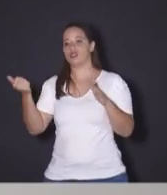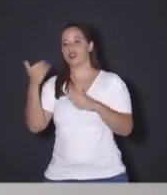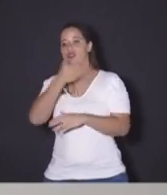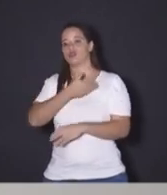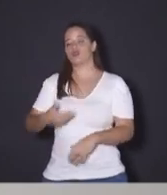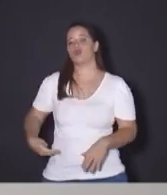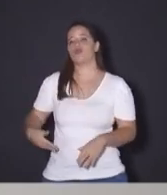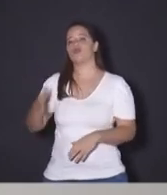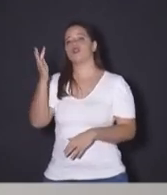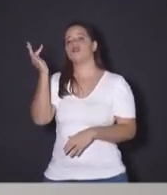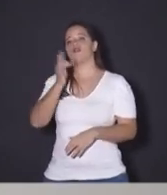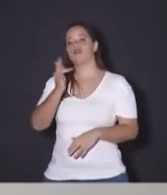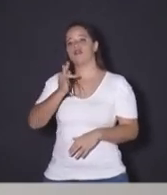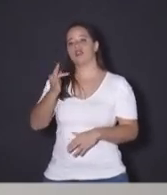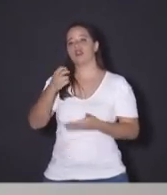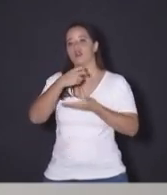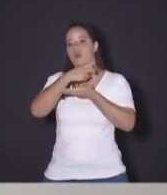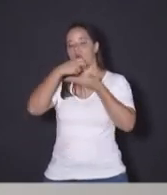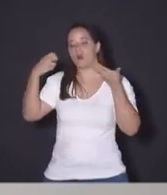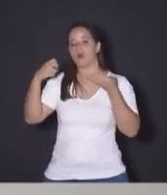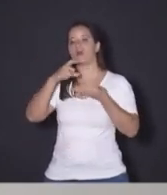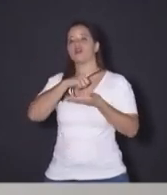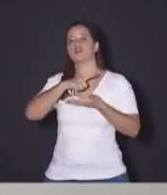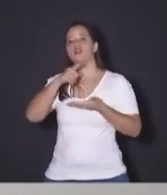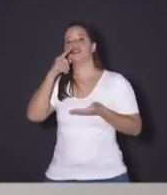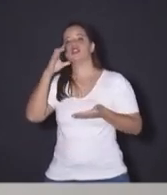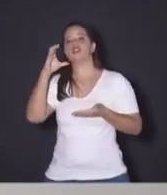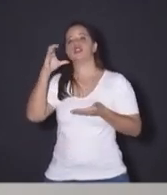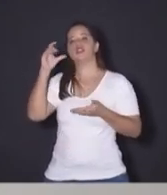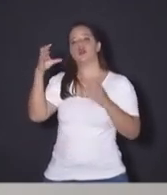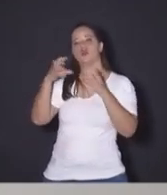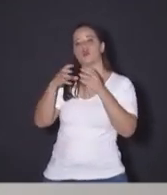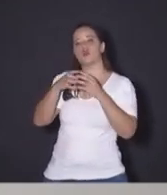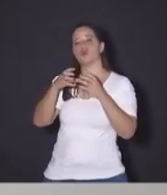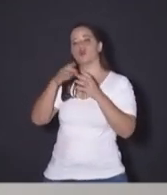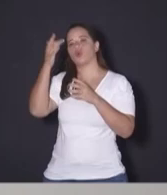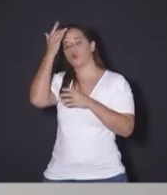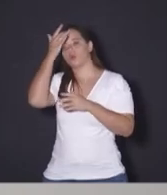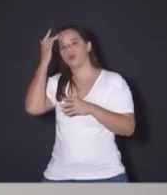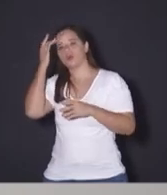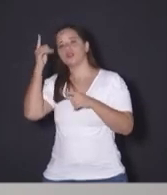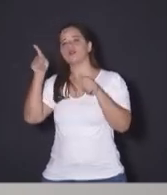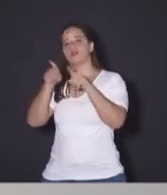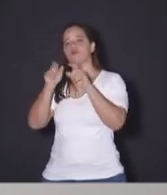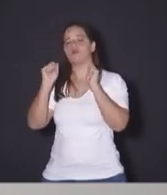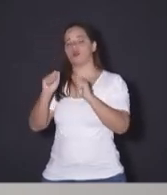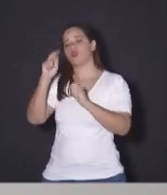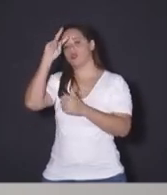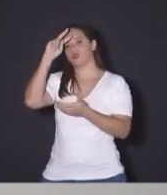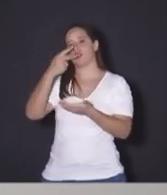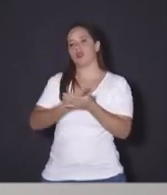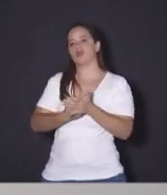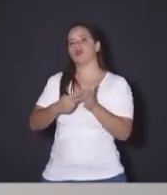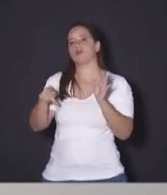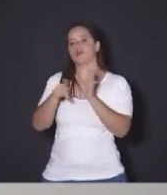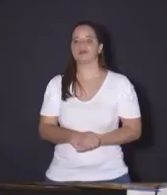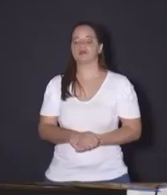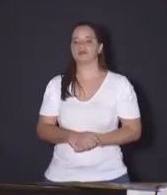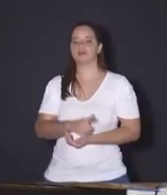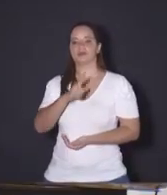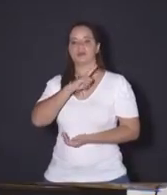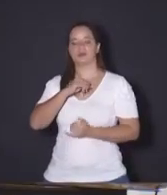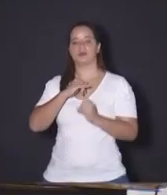com o golpe que existem coletivos existe indivíduos pessoa física que podem também ser reconhecidos pela sua política